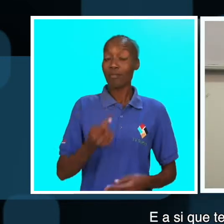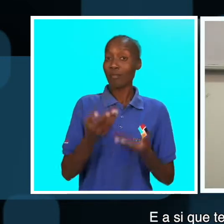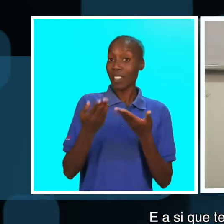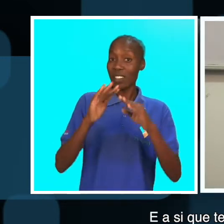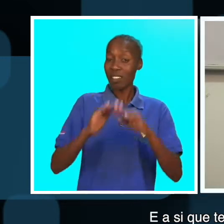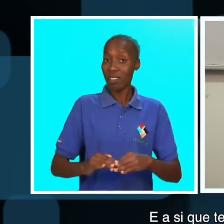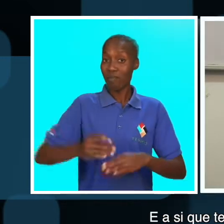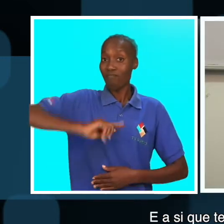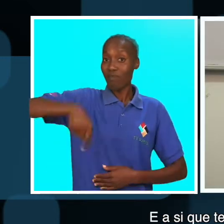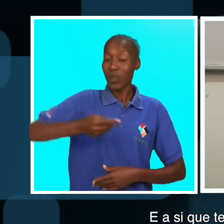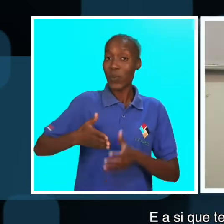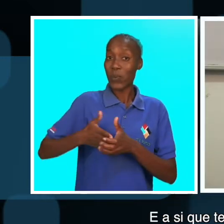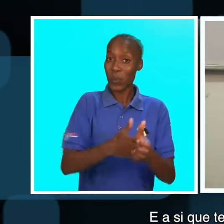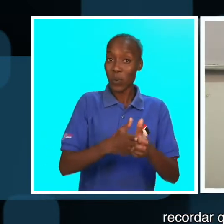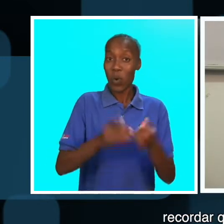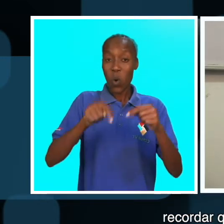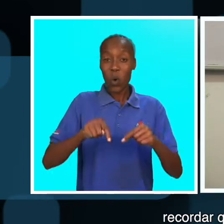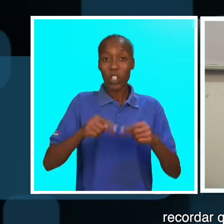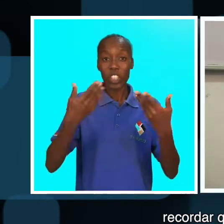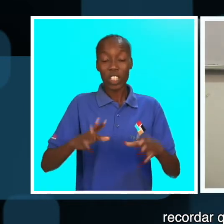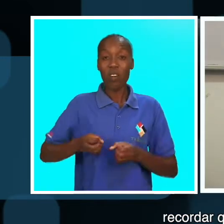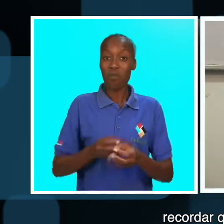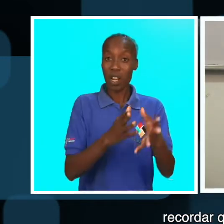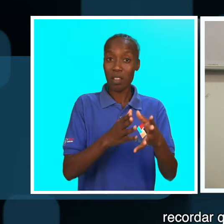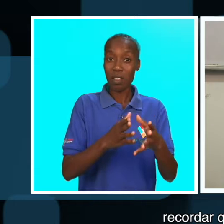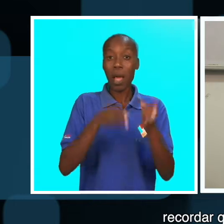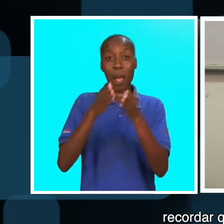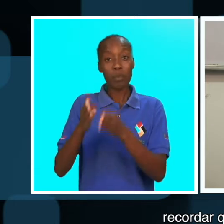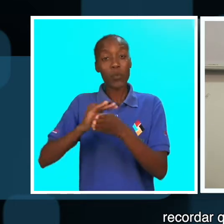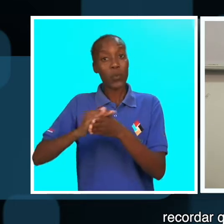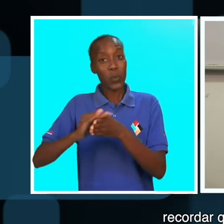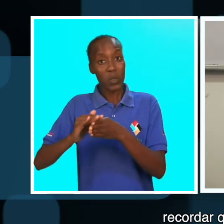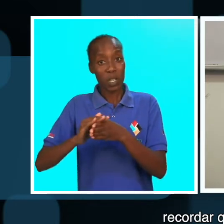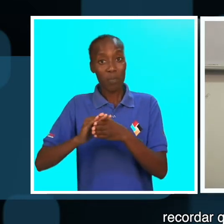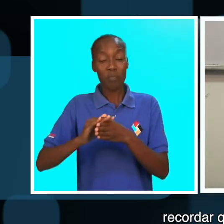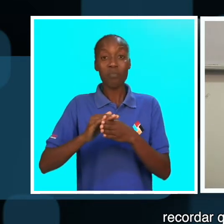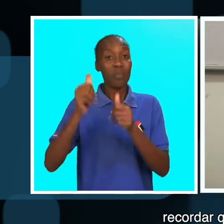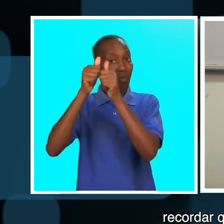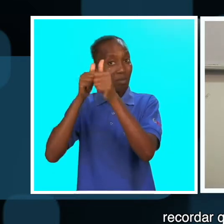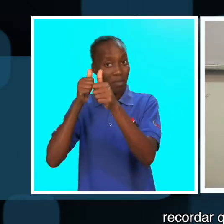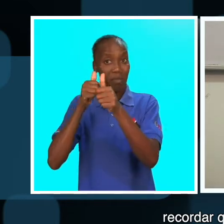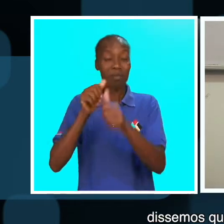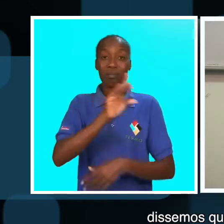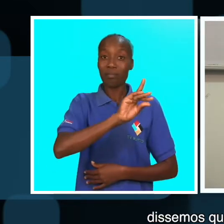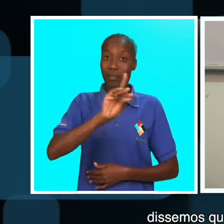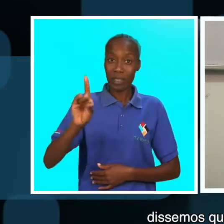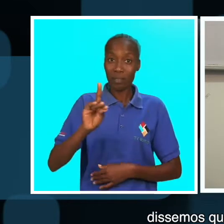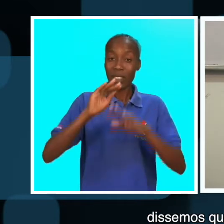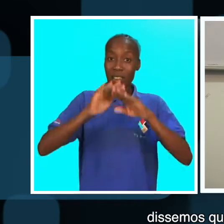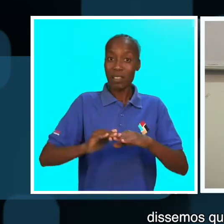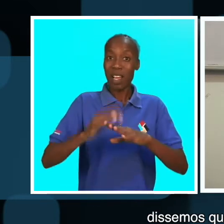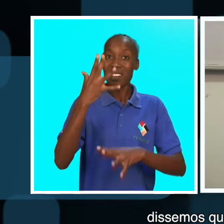E assim Que esteve na nossa companhia Recordar que hoje Falamos sobre Usuários de saúde mental Que esta